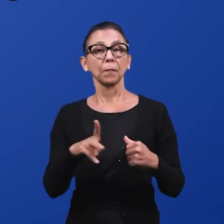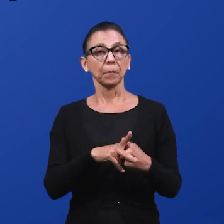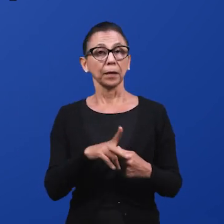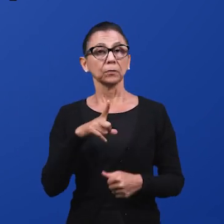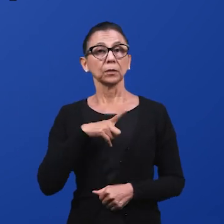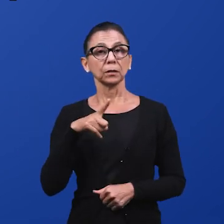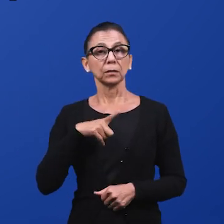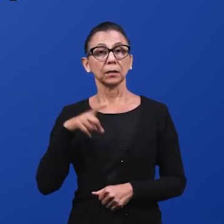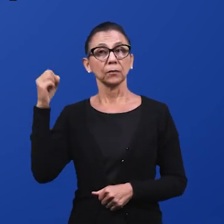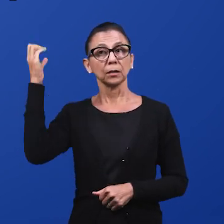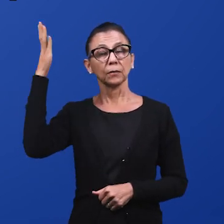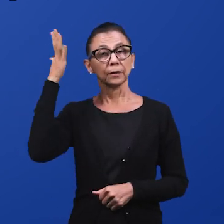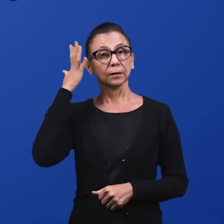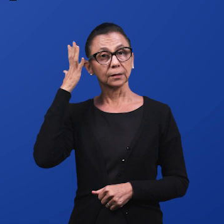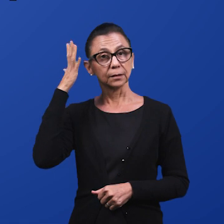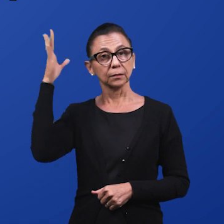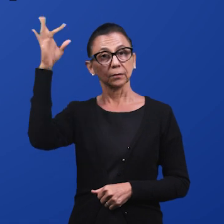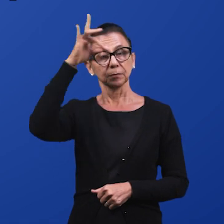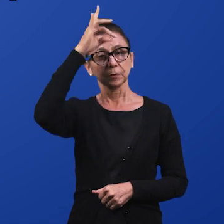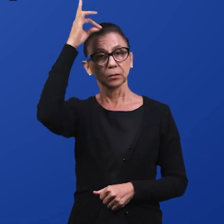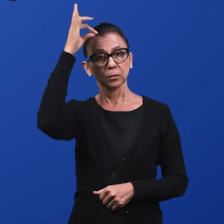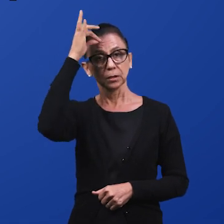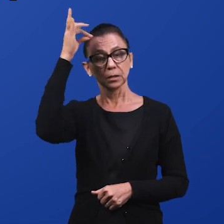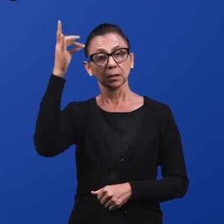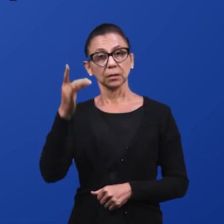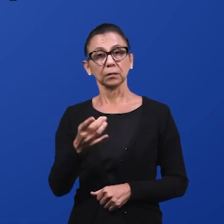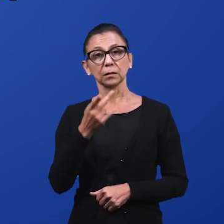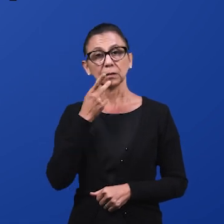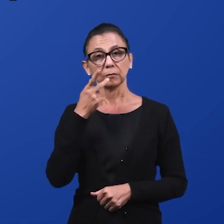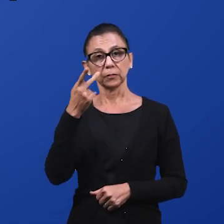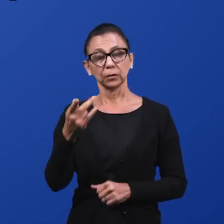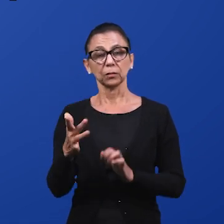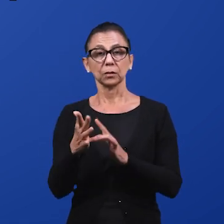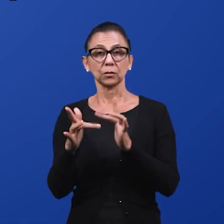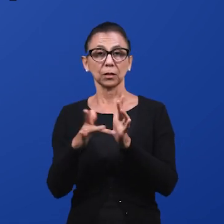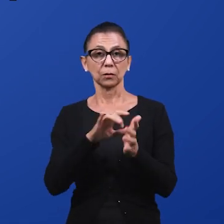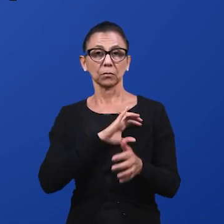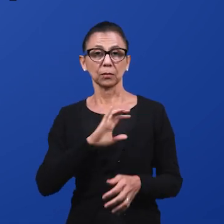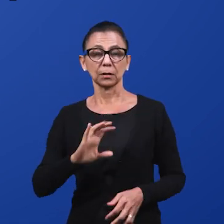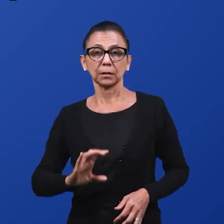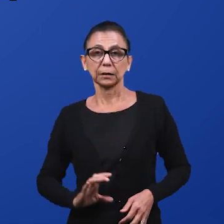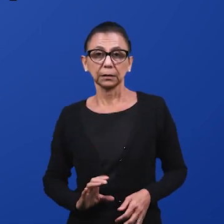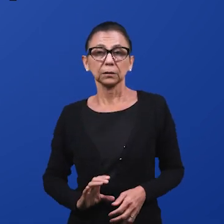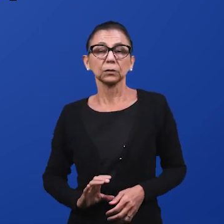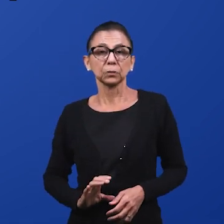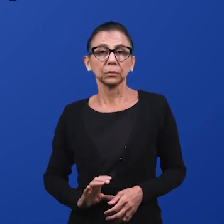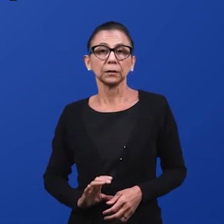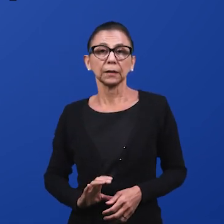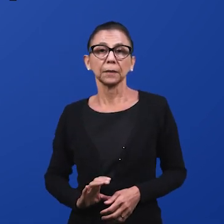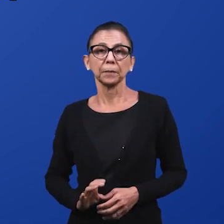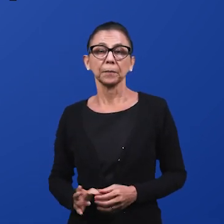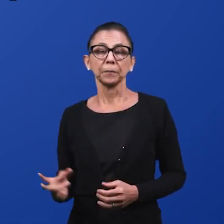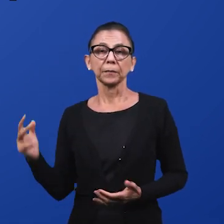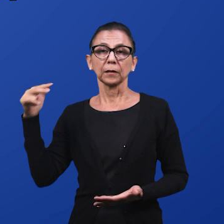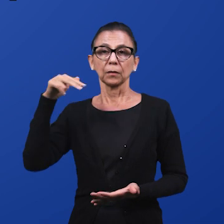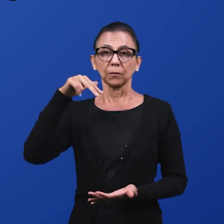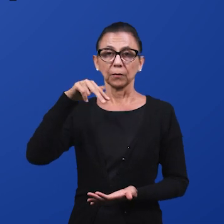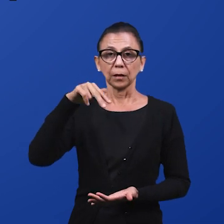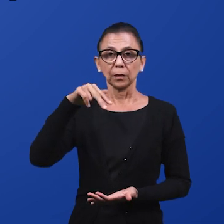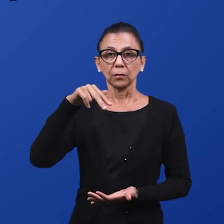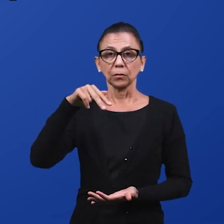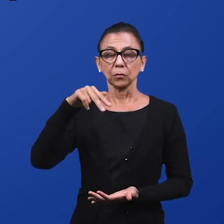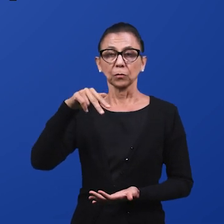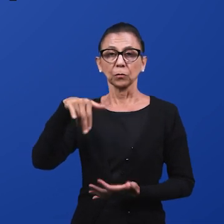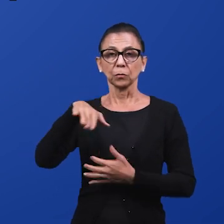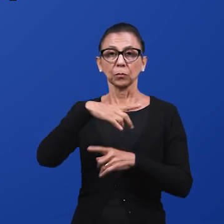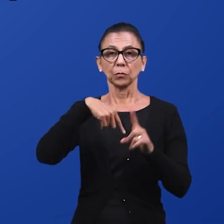que Jesus, ele era o Cristo, aquele que viria para cumprir o projeto de salvação enviado através de